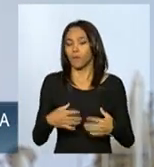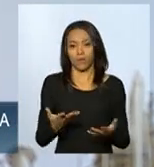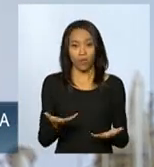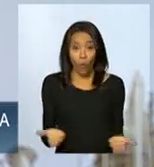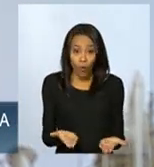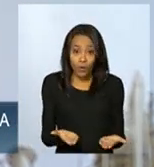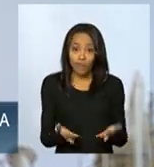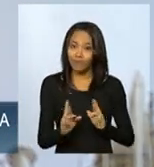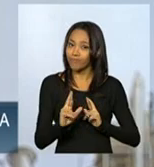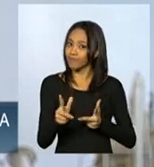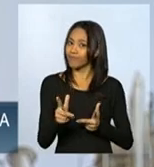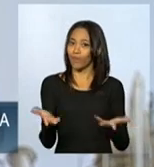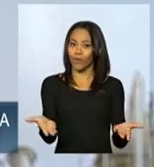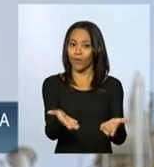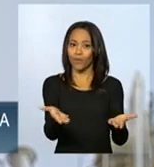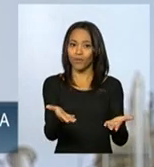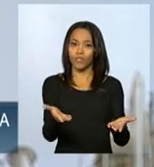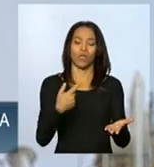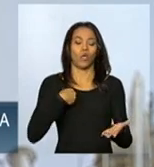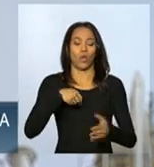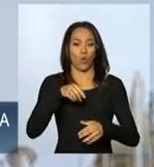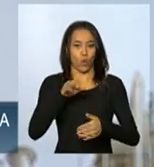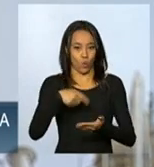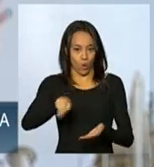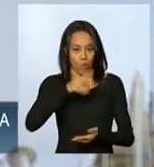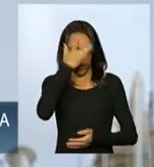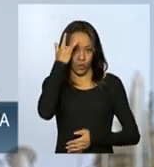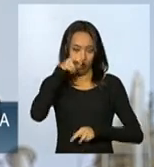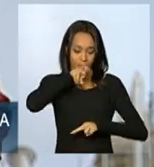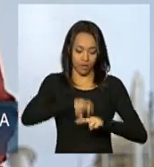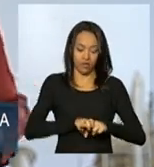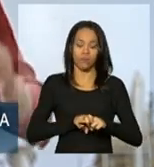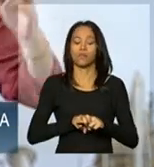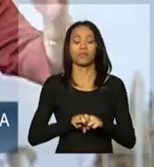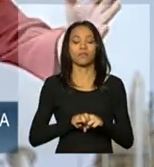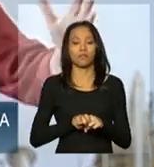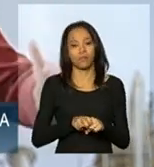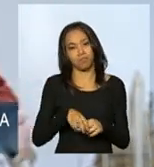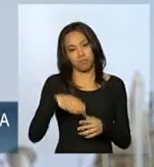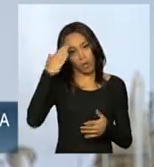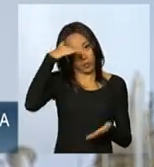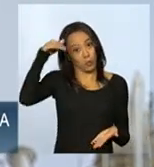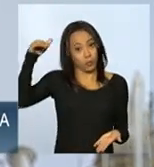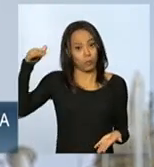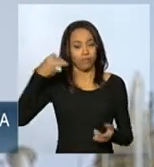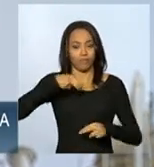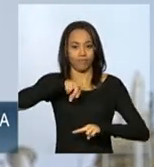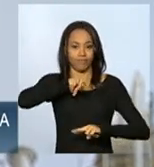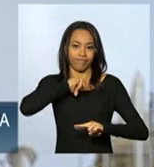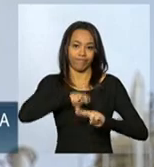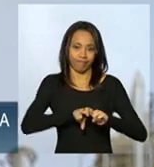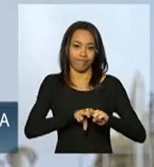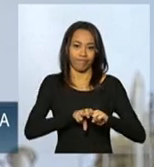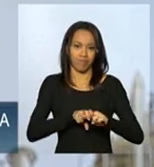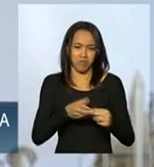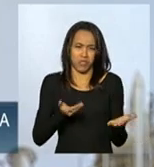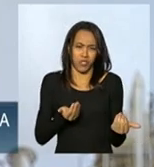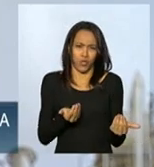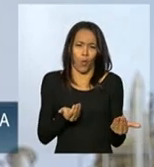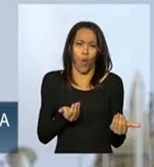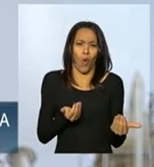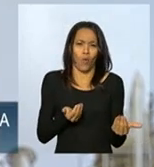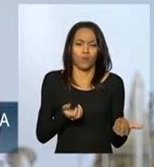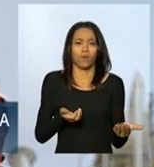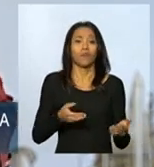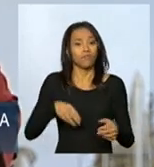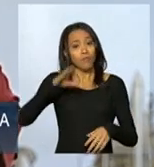faz? O estudante senta lá, ou a pessoa, o adulto, não precisa de ser jovem, o